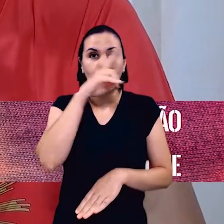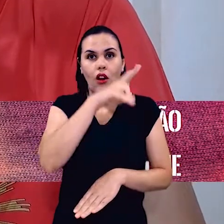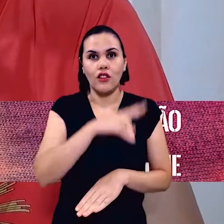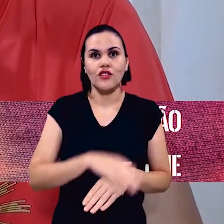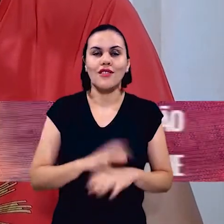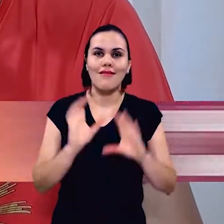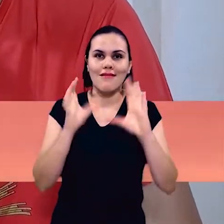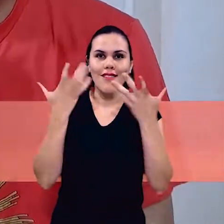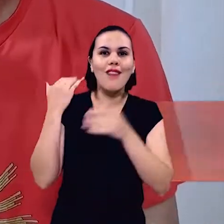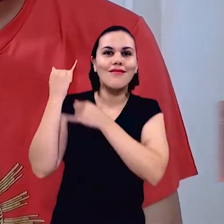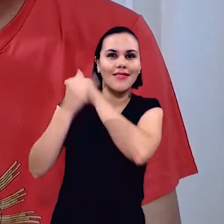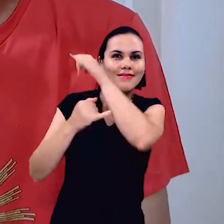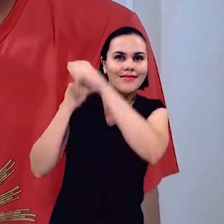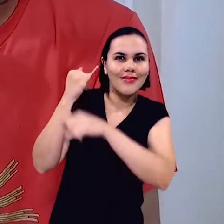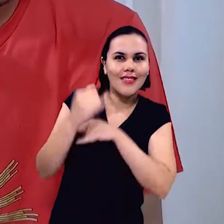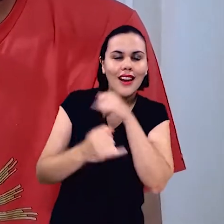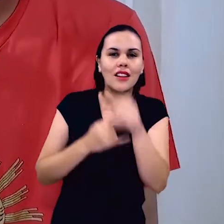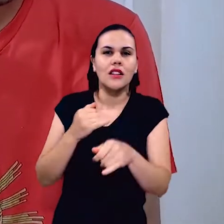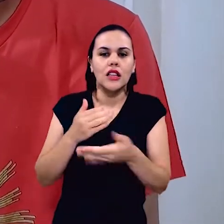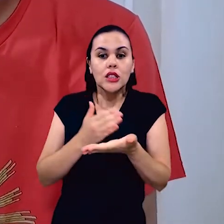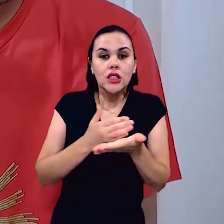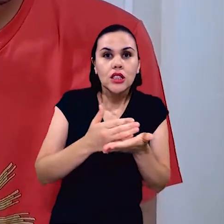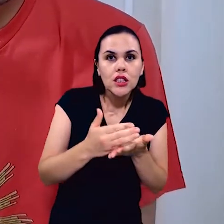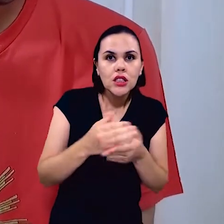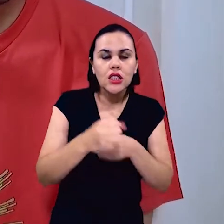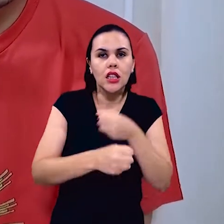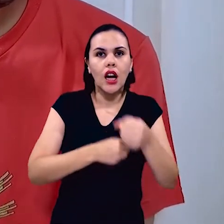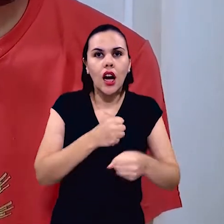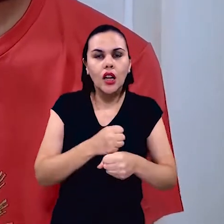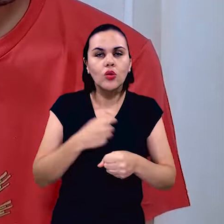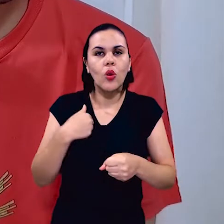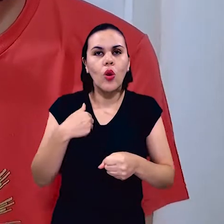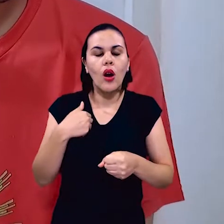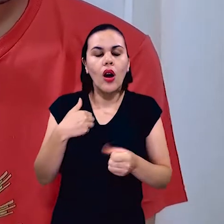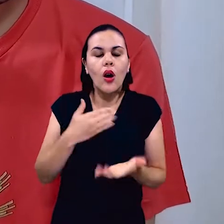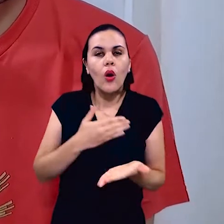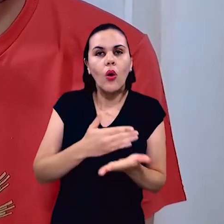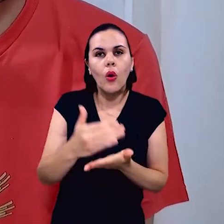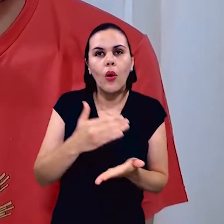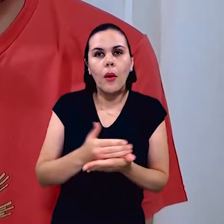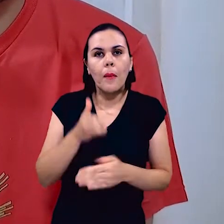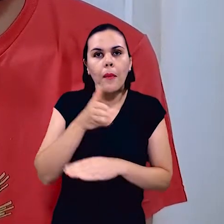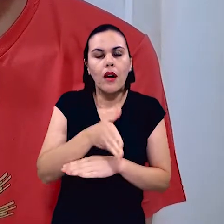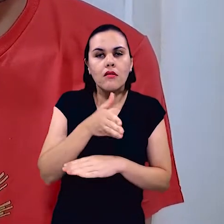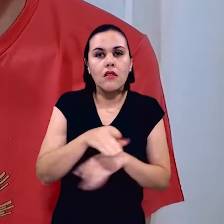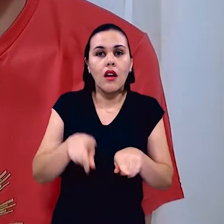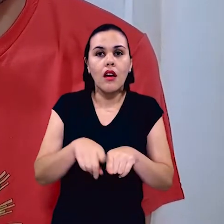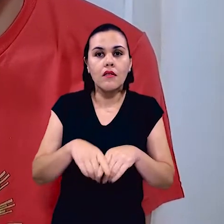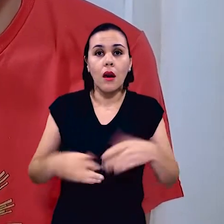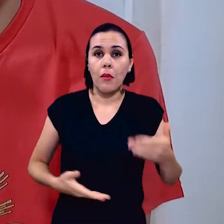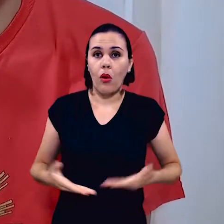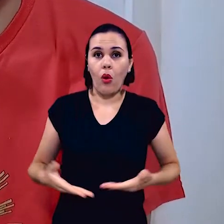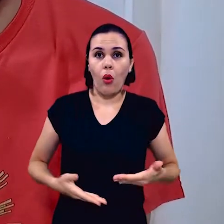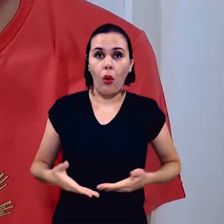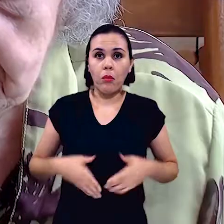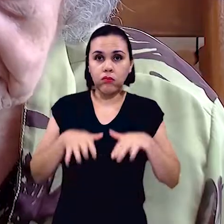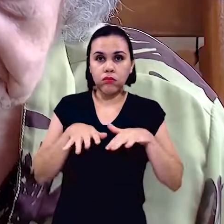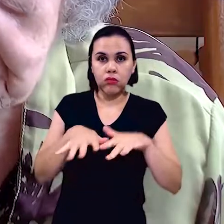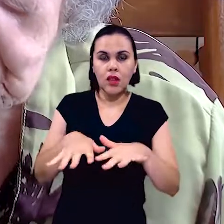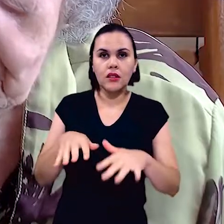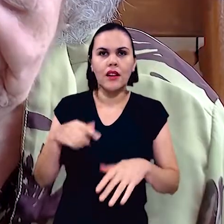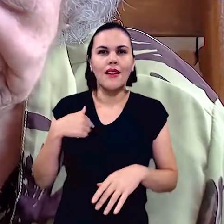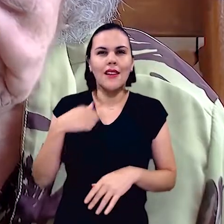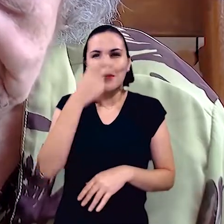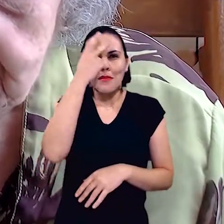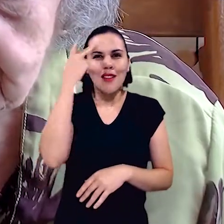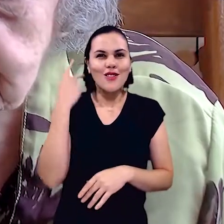parte folclórica da festa. Que aí, inclusive, a partir daquele mesmo ano, eu comecei a participar do cortejo como mordomo também. Eu até